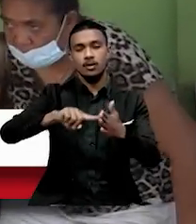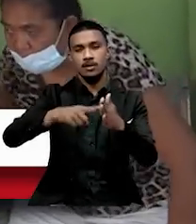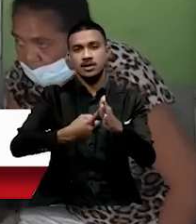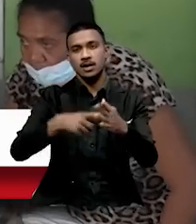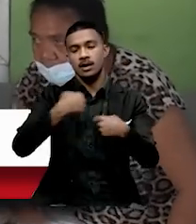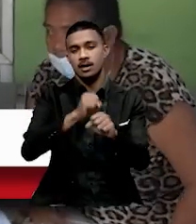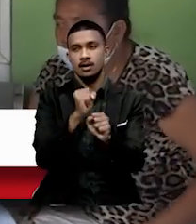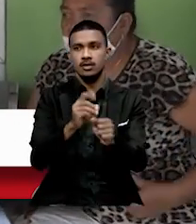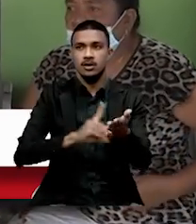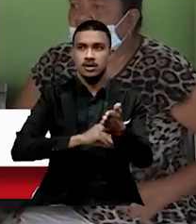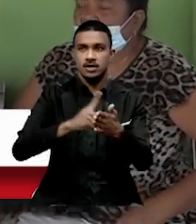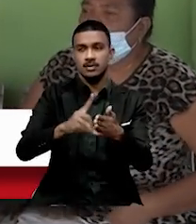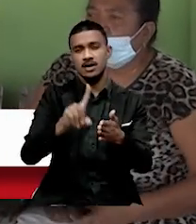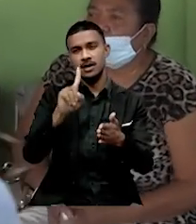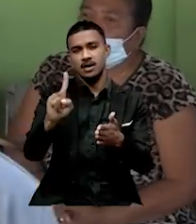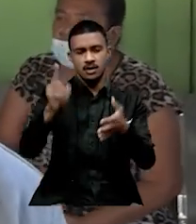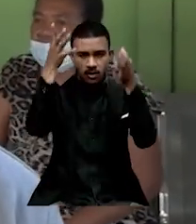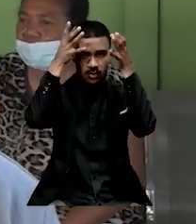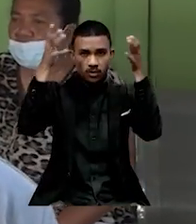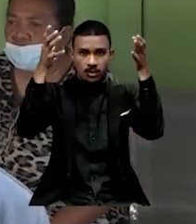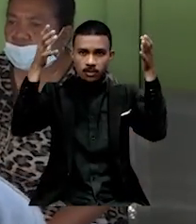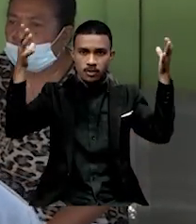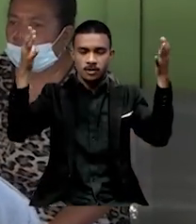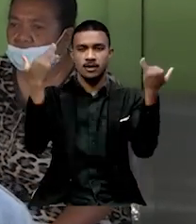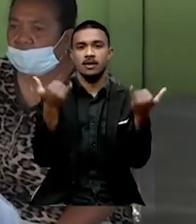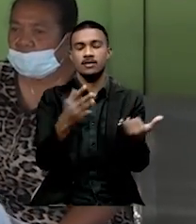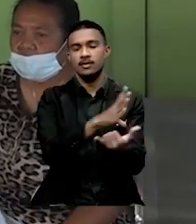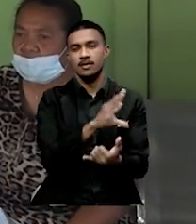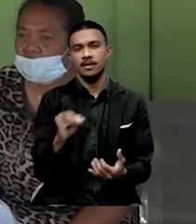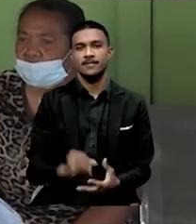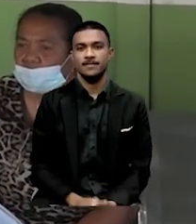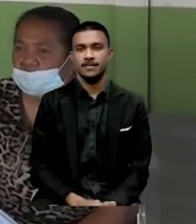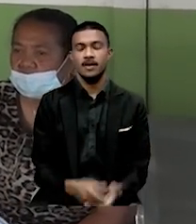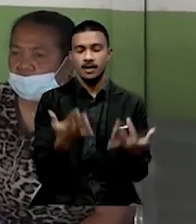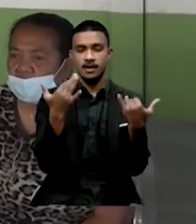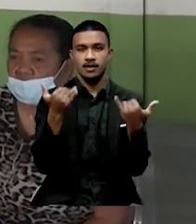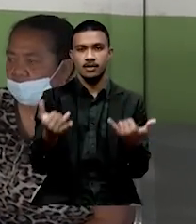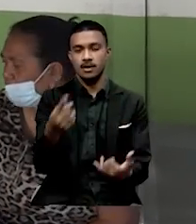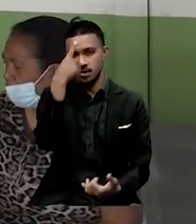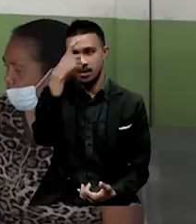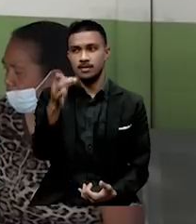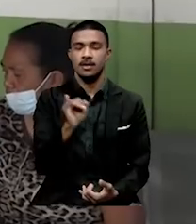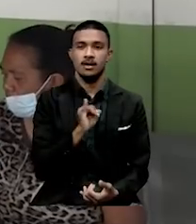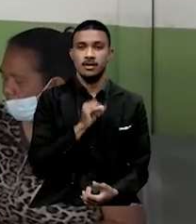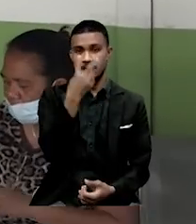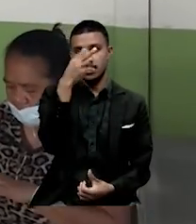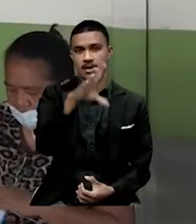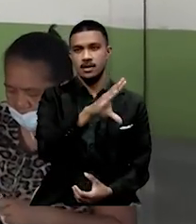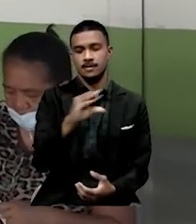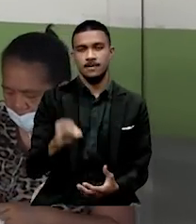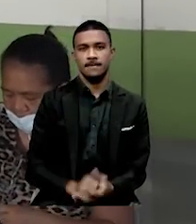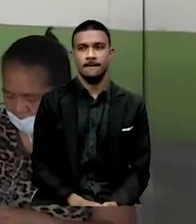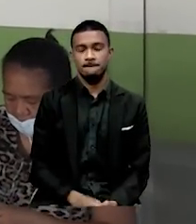semana ida ne começa ni me começa boto to agora. Agora tamba agora bo barena.